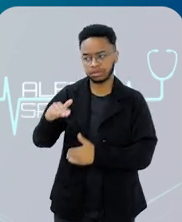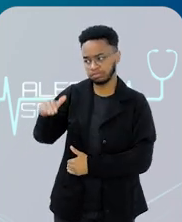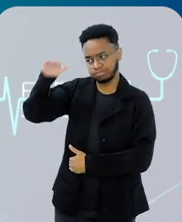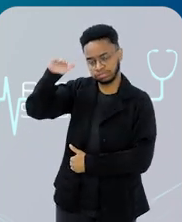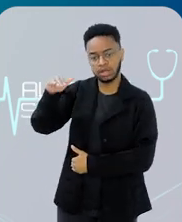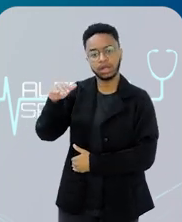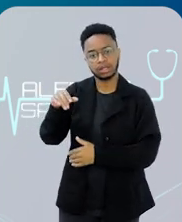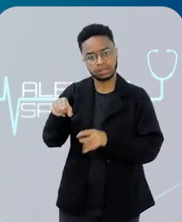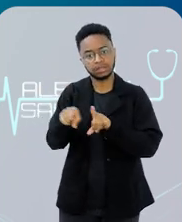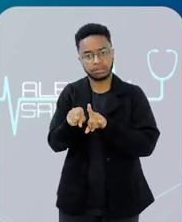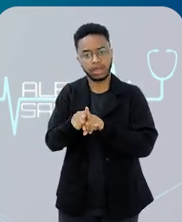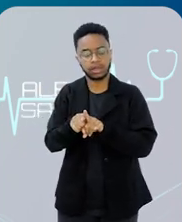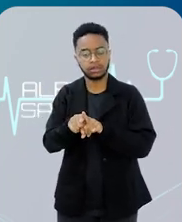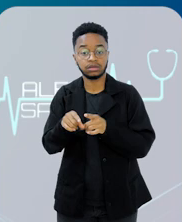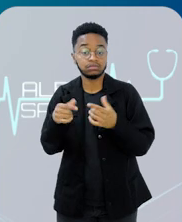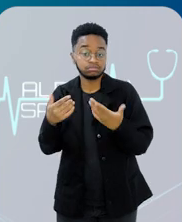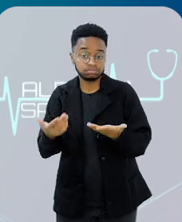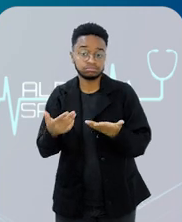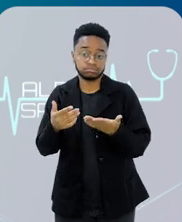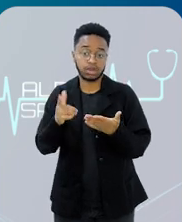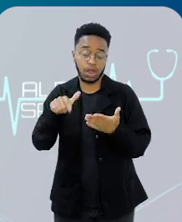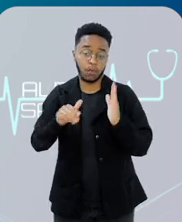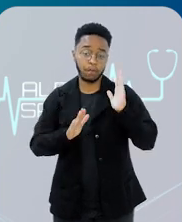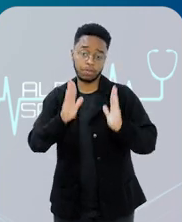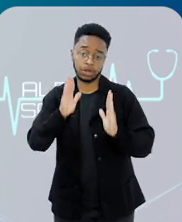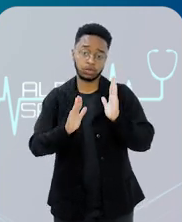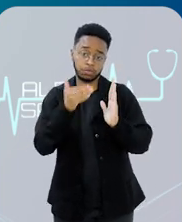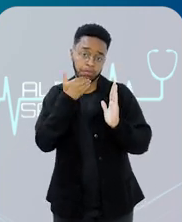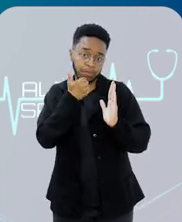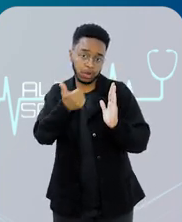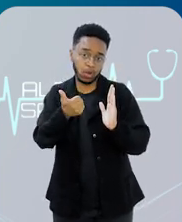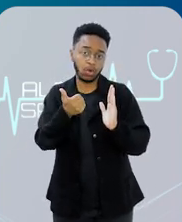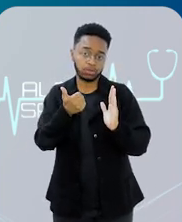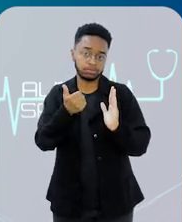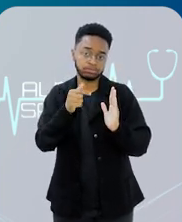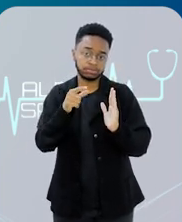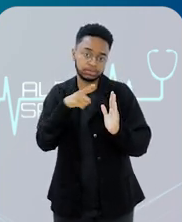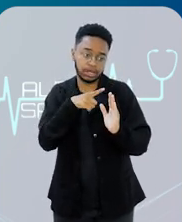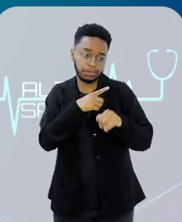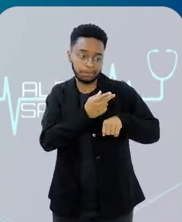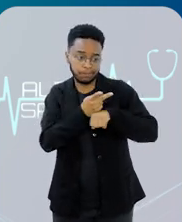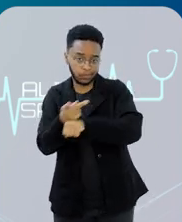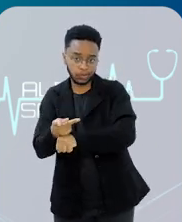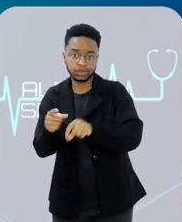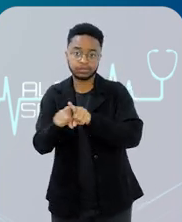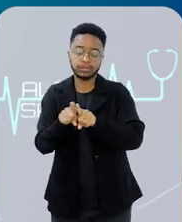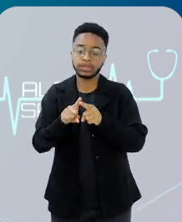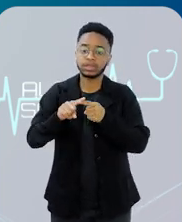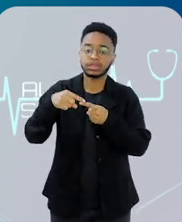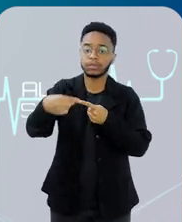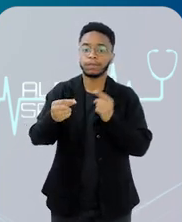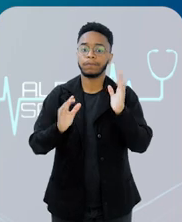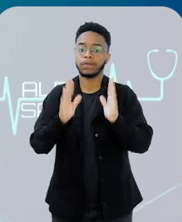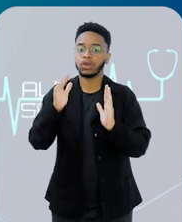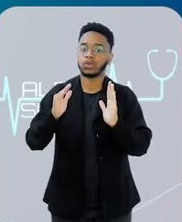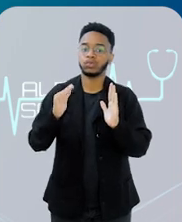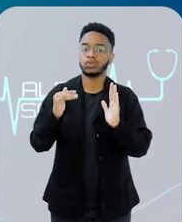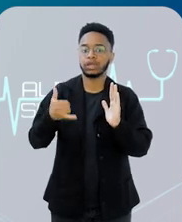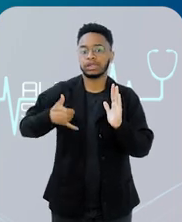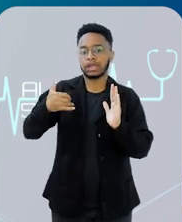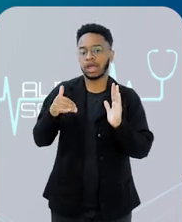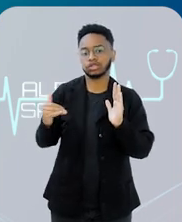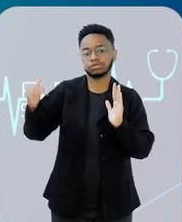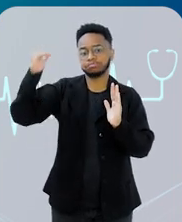mais intenso da mama, é uma das fases que a gente tem muita procura. E depois de uma fase mais